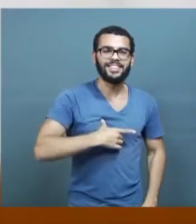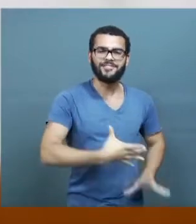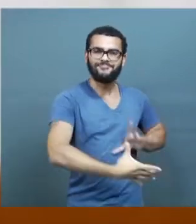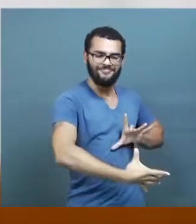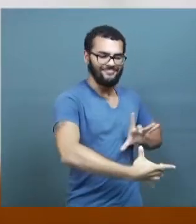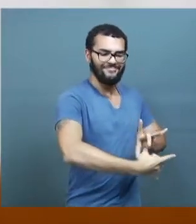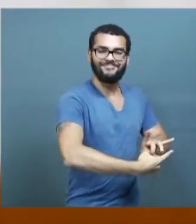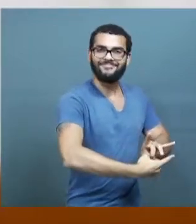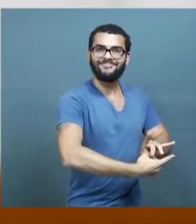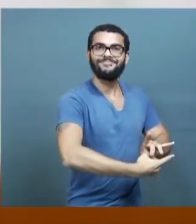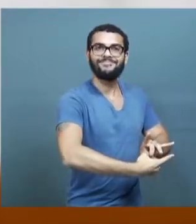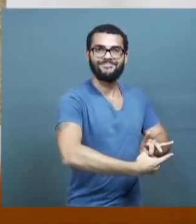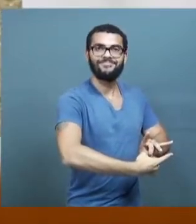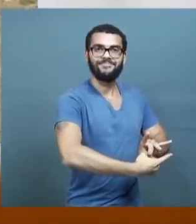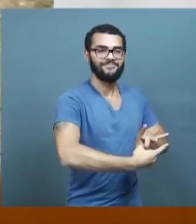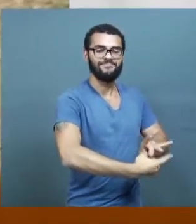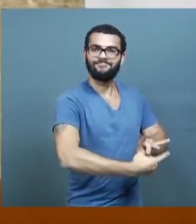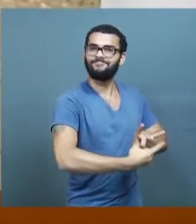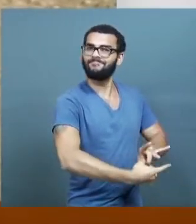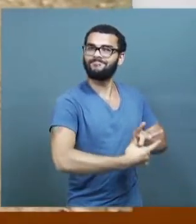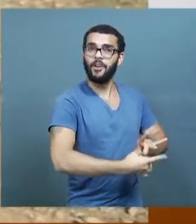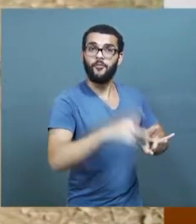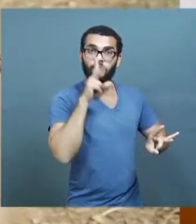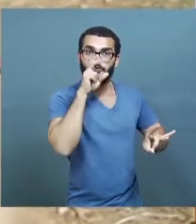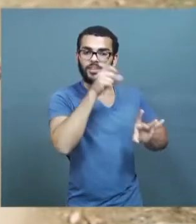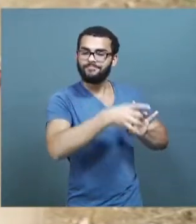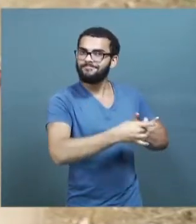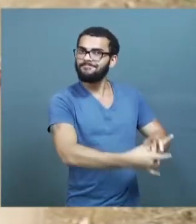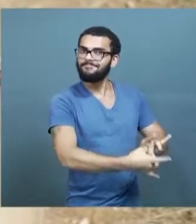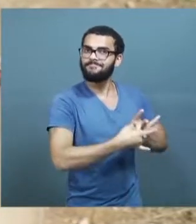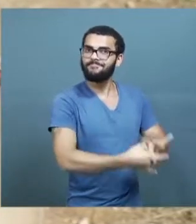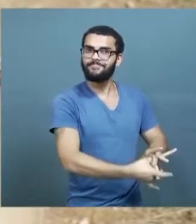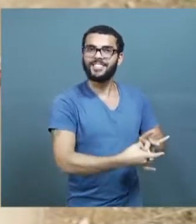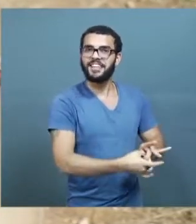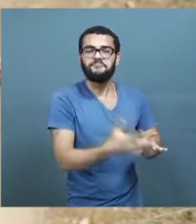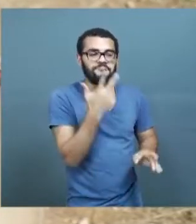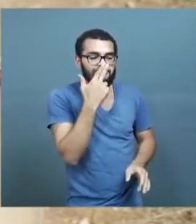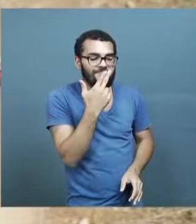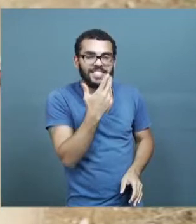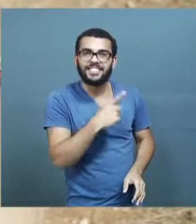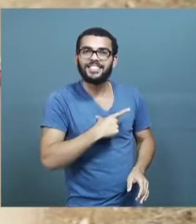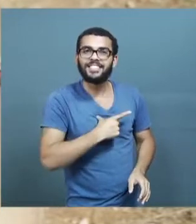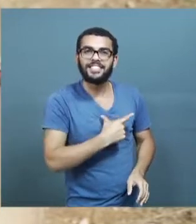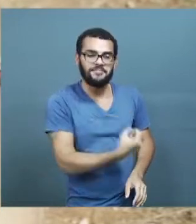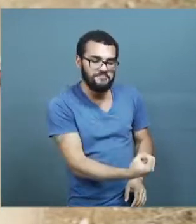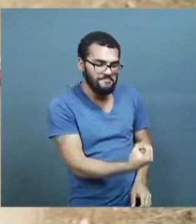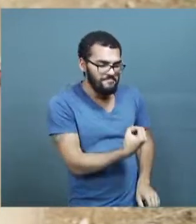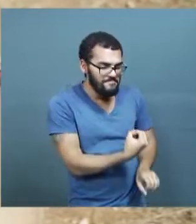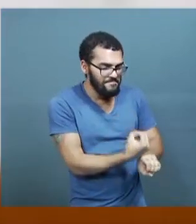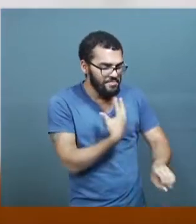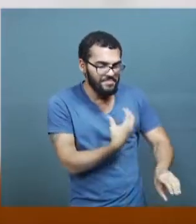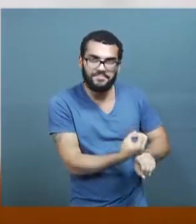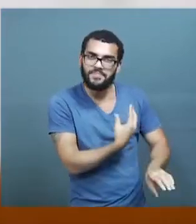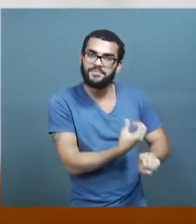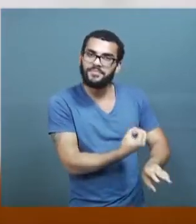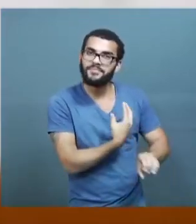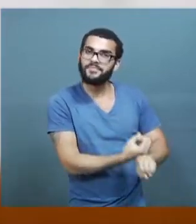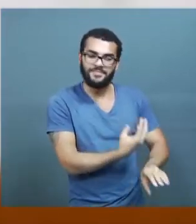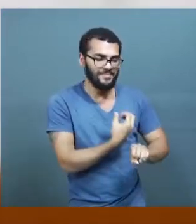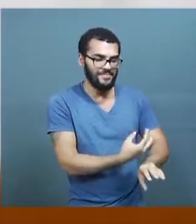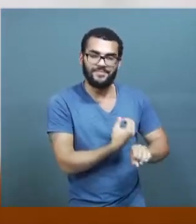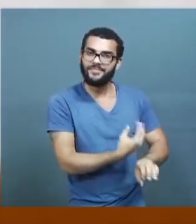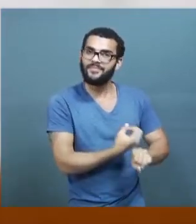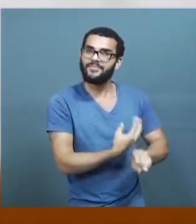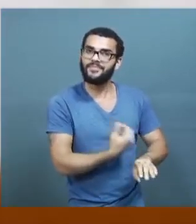vincular, né? Foram vínculos muito fortes que a gente criou de mão dupla. Então, eu aprendi muito com elas, eu